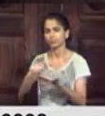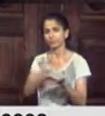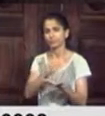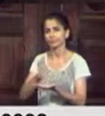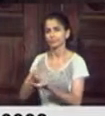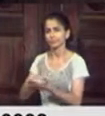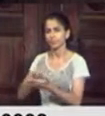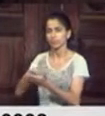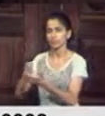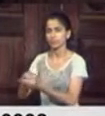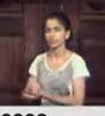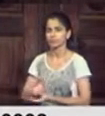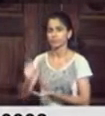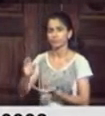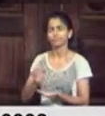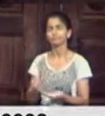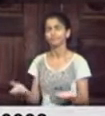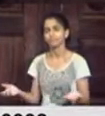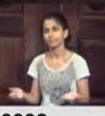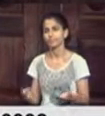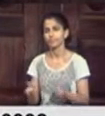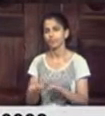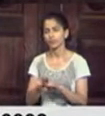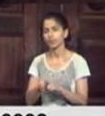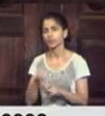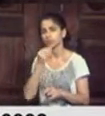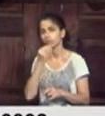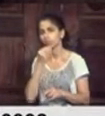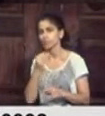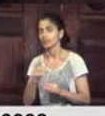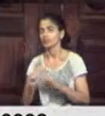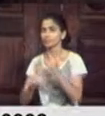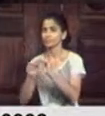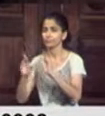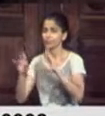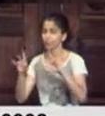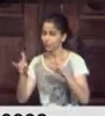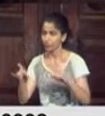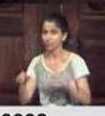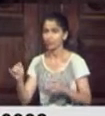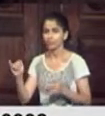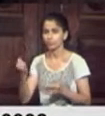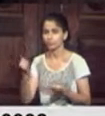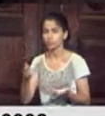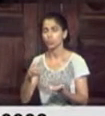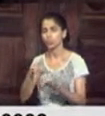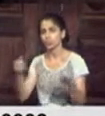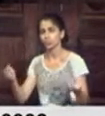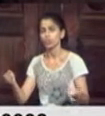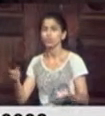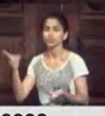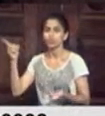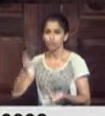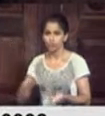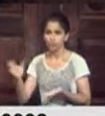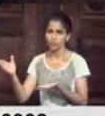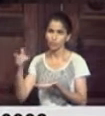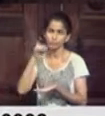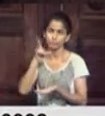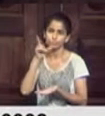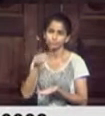fantasiosos, como tem sido tratado a lei orçamentária pelo Poder Executivo até hoje. Então, eu queria dizer